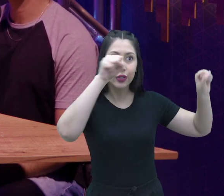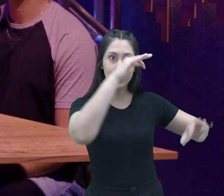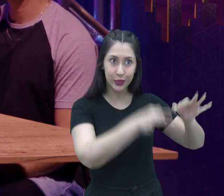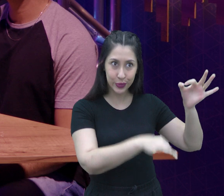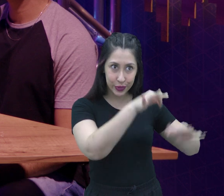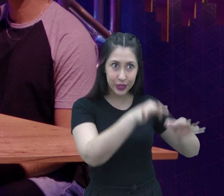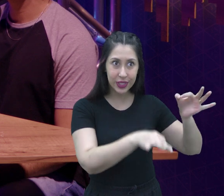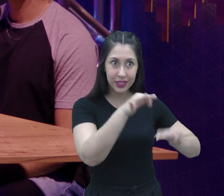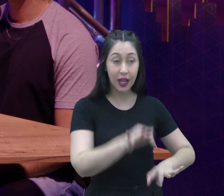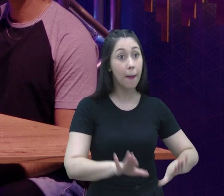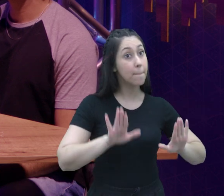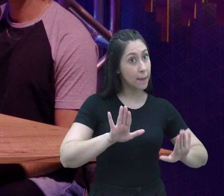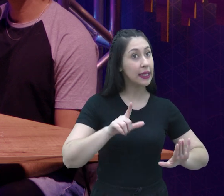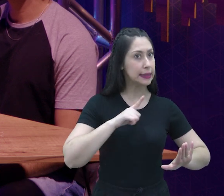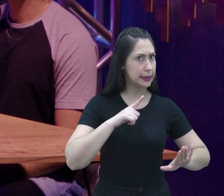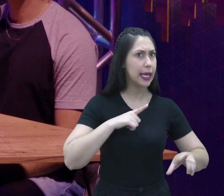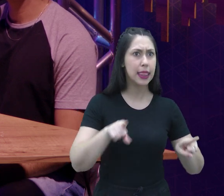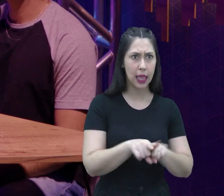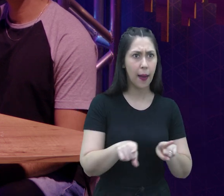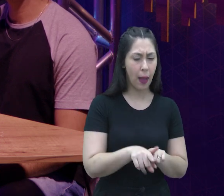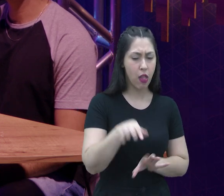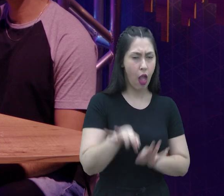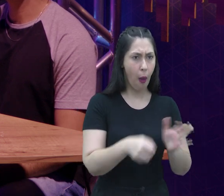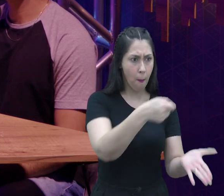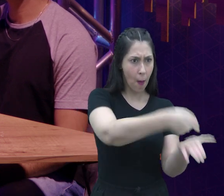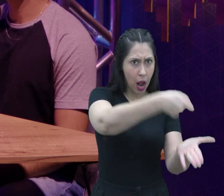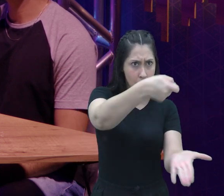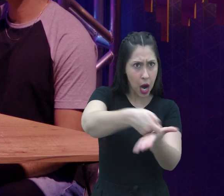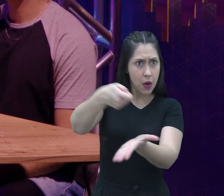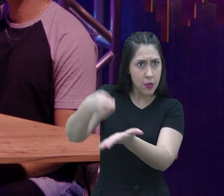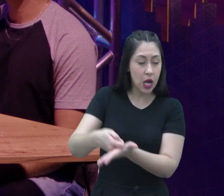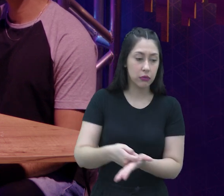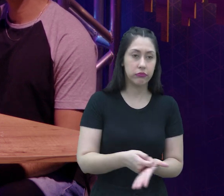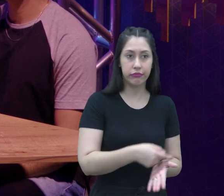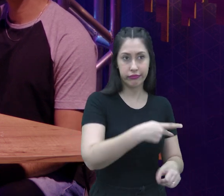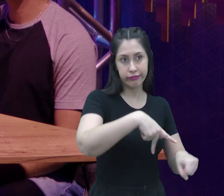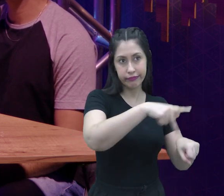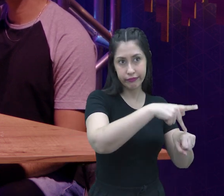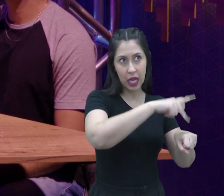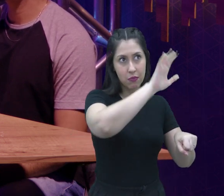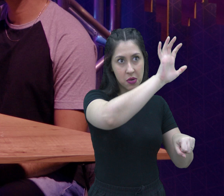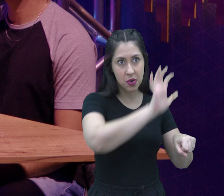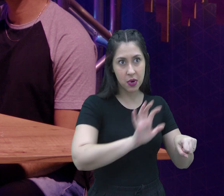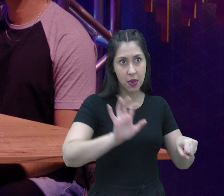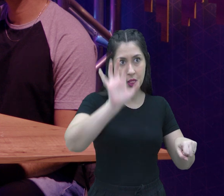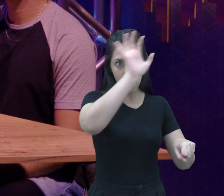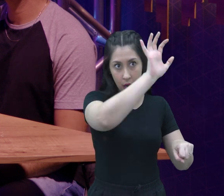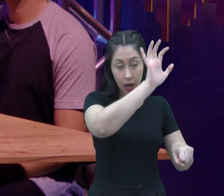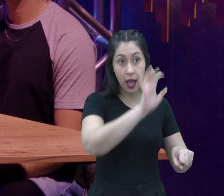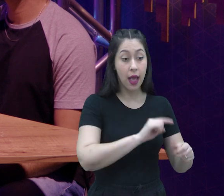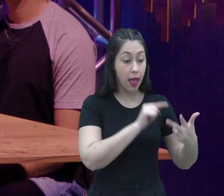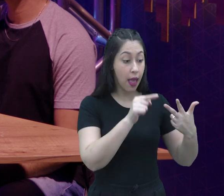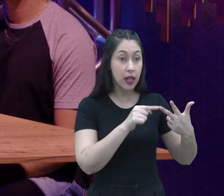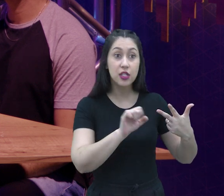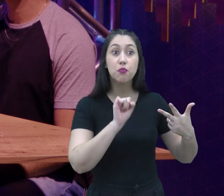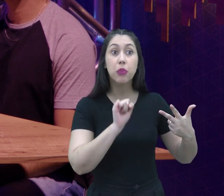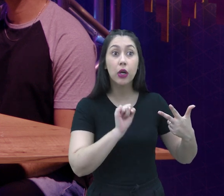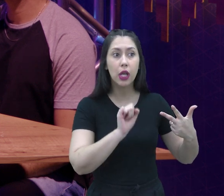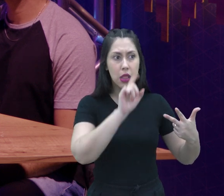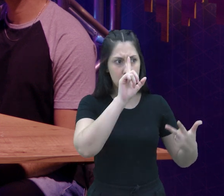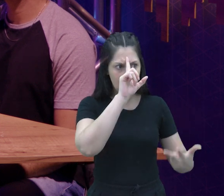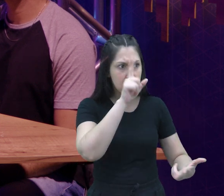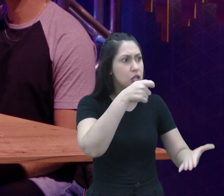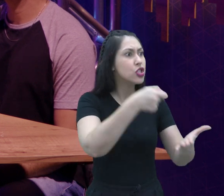que é o STJ, mas existem tribunais regionais espalhados pelo país. O STF tem a prerrogativa de julgar os membros da Câmara dos